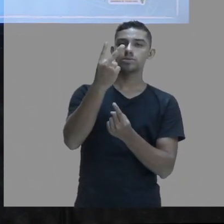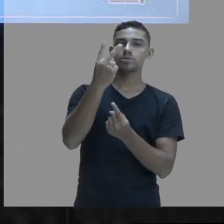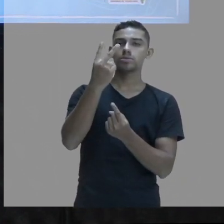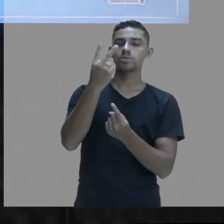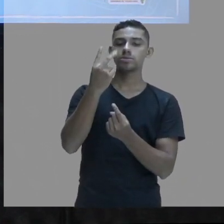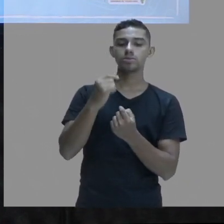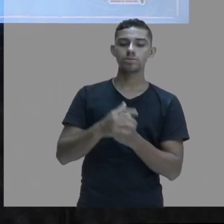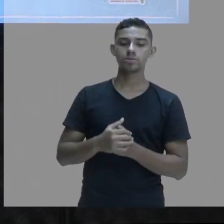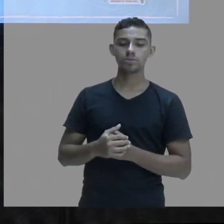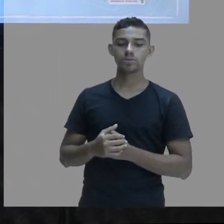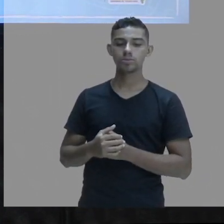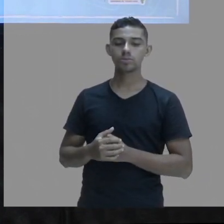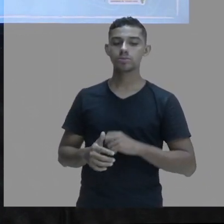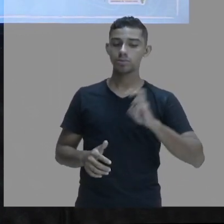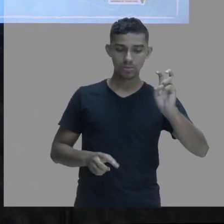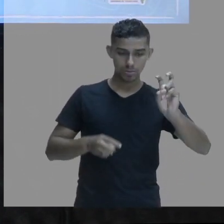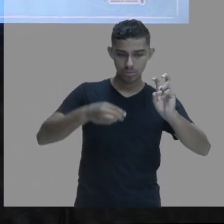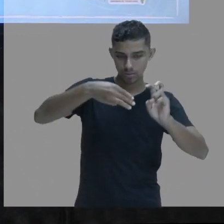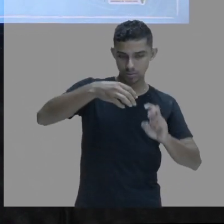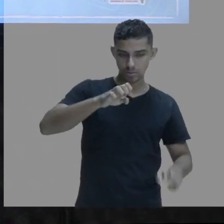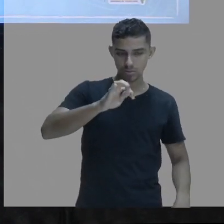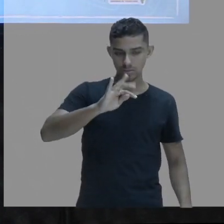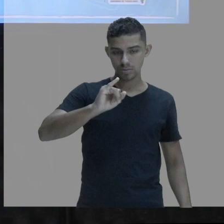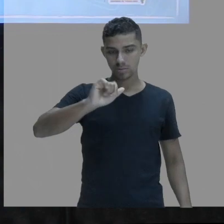Então, o nome ficou 5-metil,